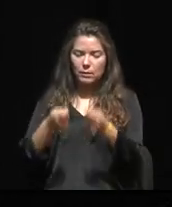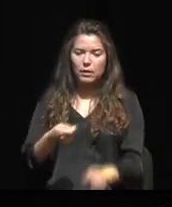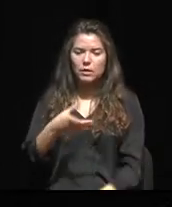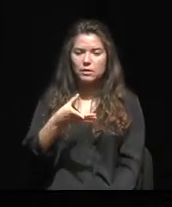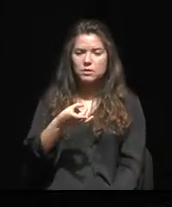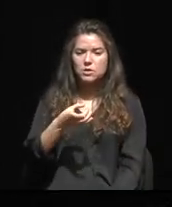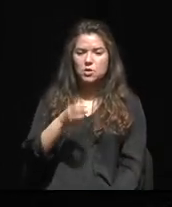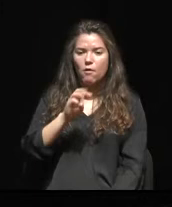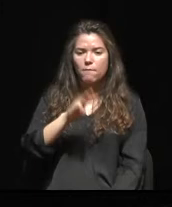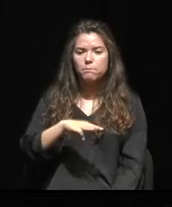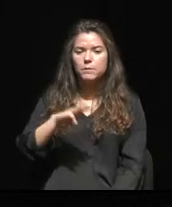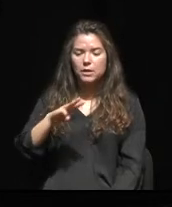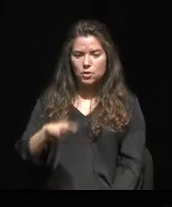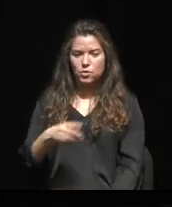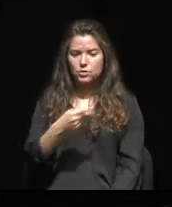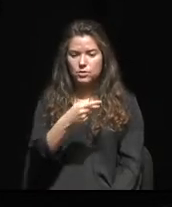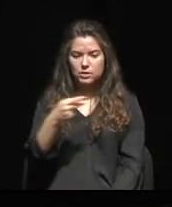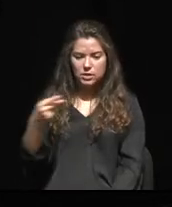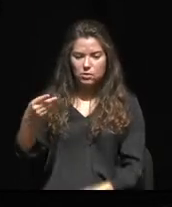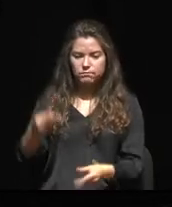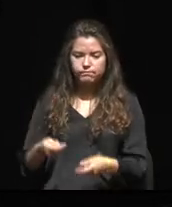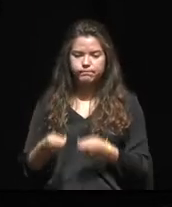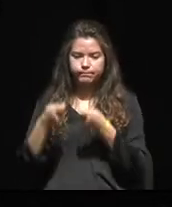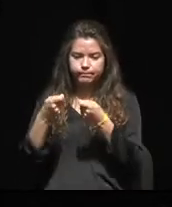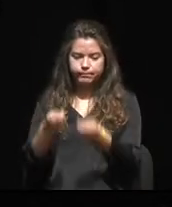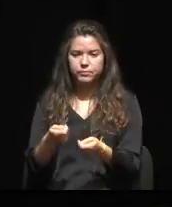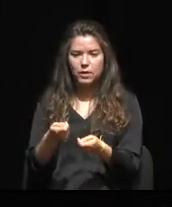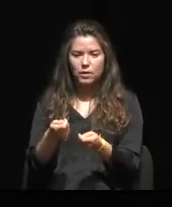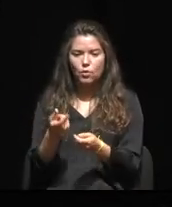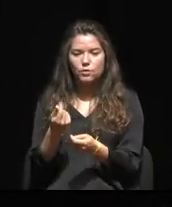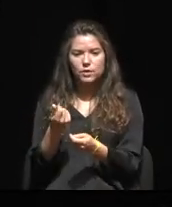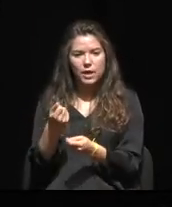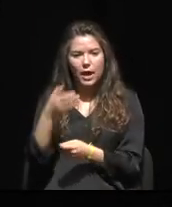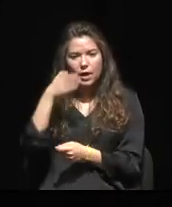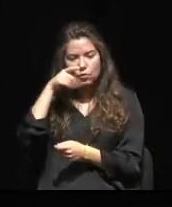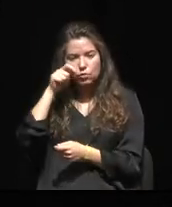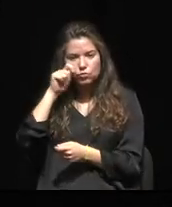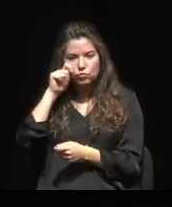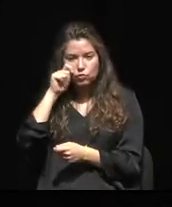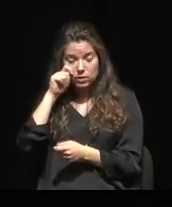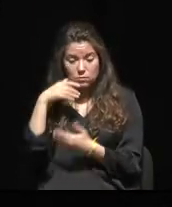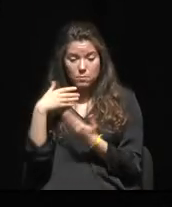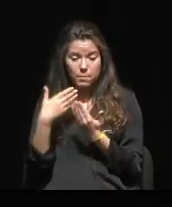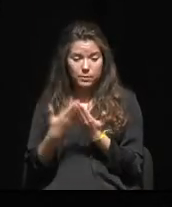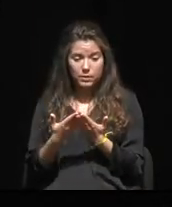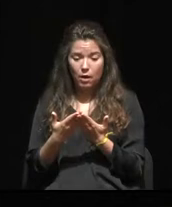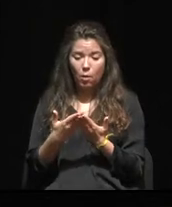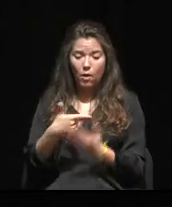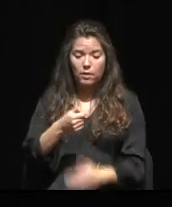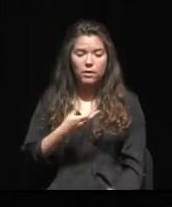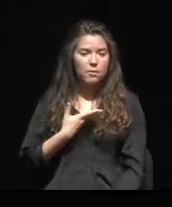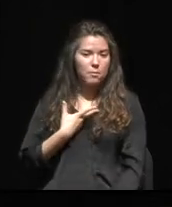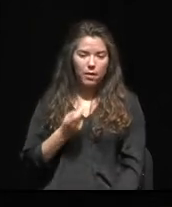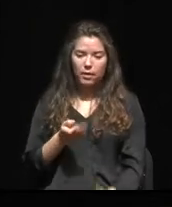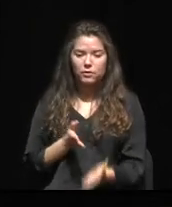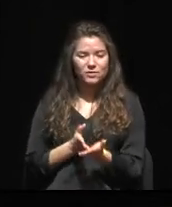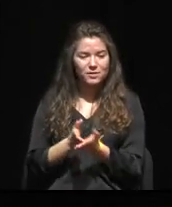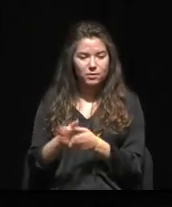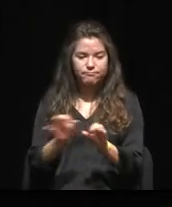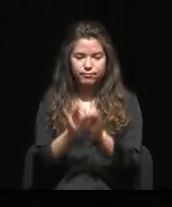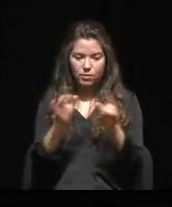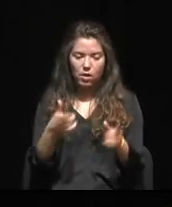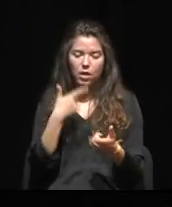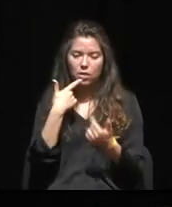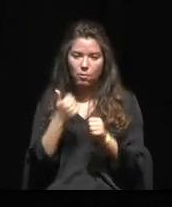milhões de euros financiado através do fundo desenvolvimento turístico a Tapada não pode continuar no estado em que está e